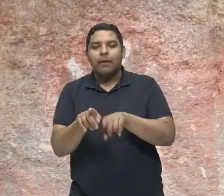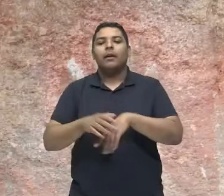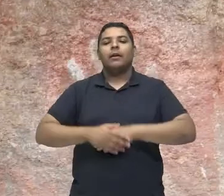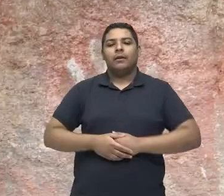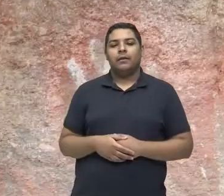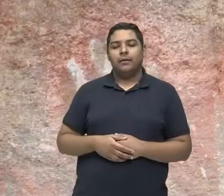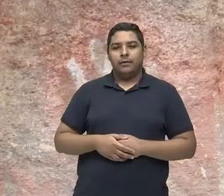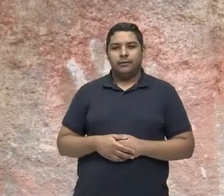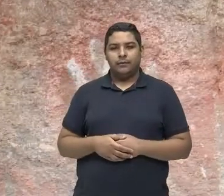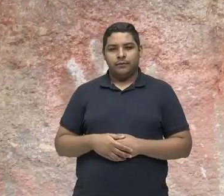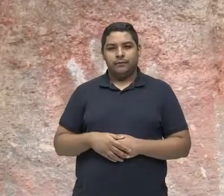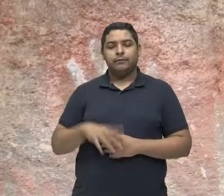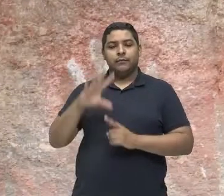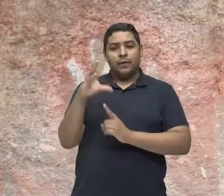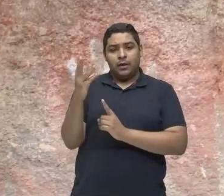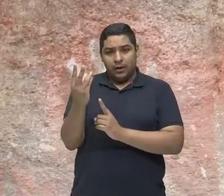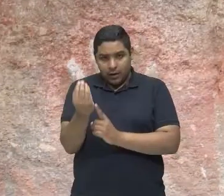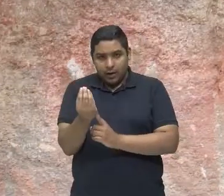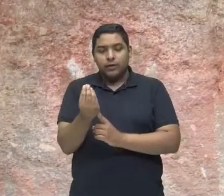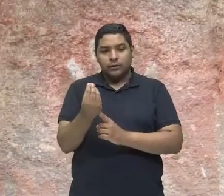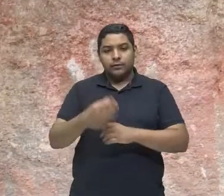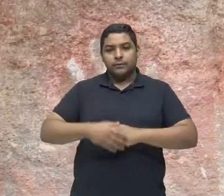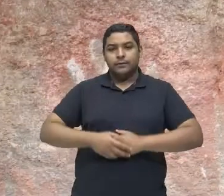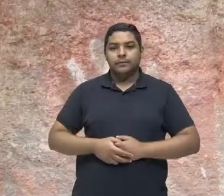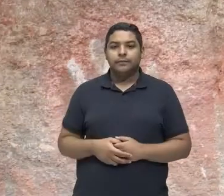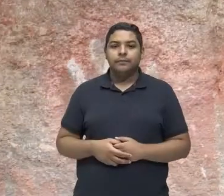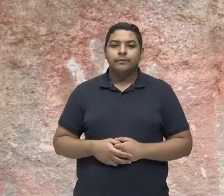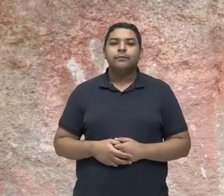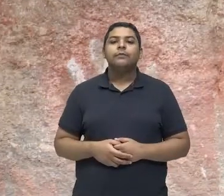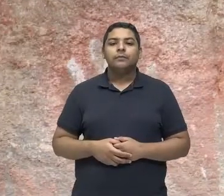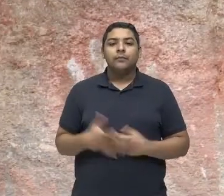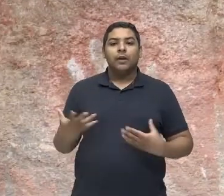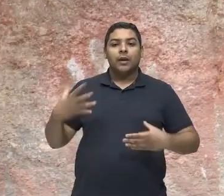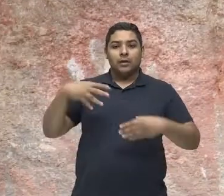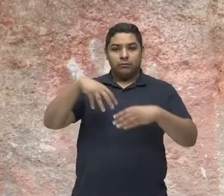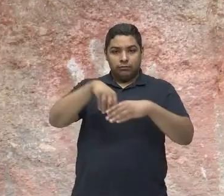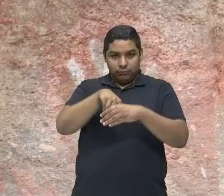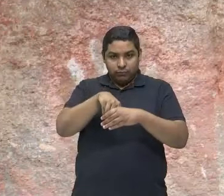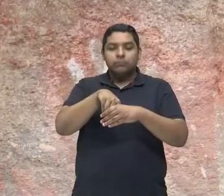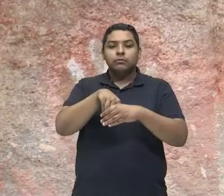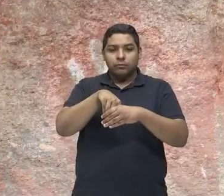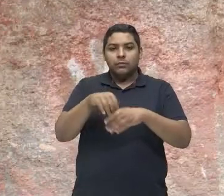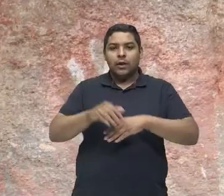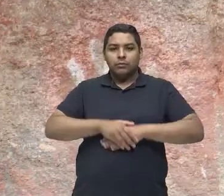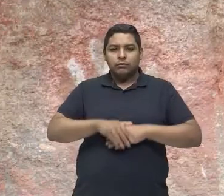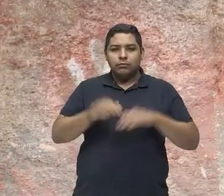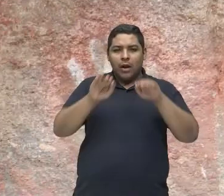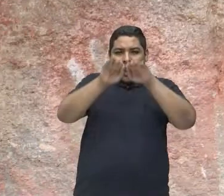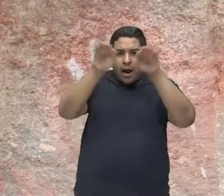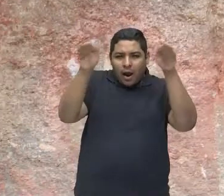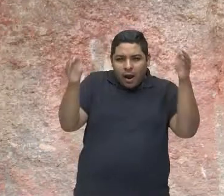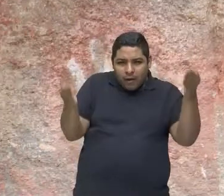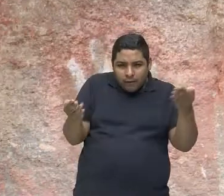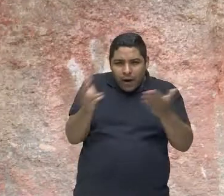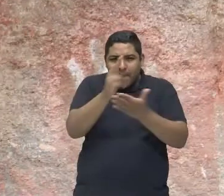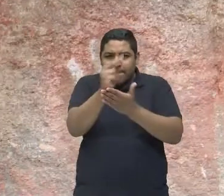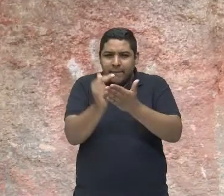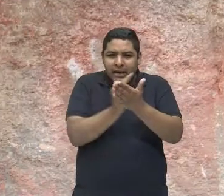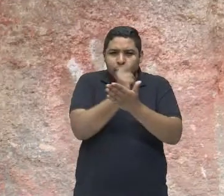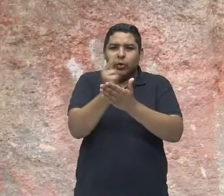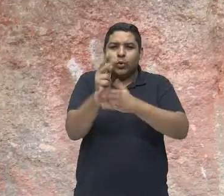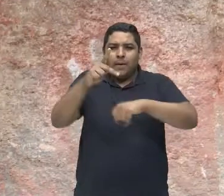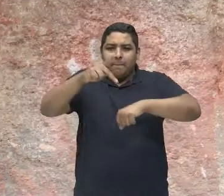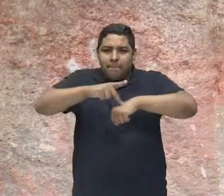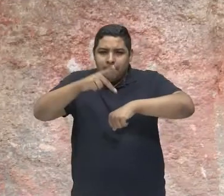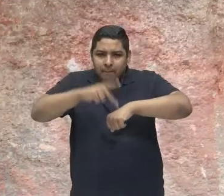nosso conteúdo. Venho aqui justamente no interior de uma caverna que tem pinturas rupestres, mais conhecido